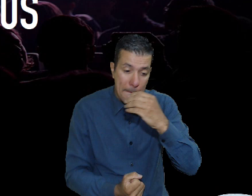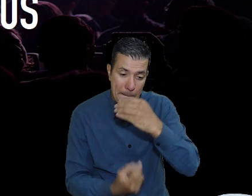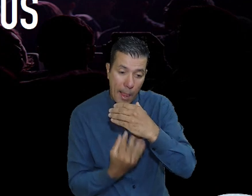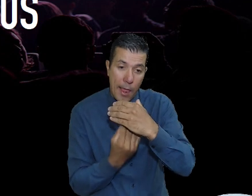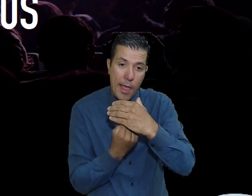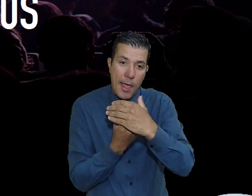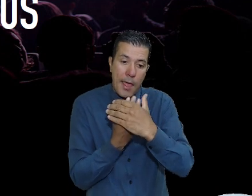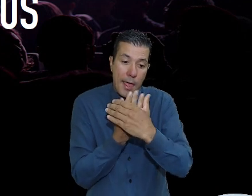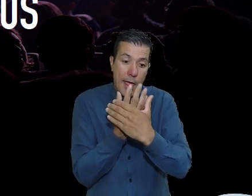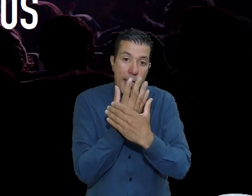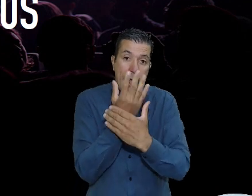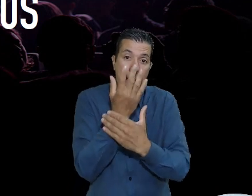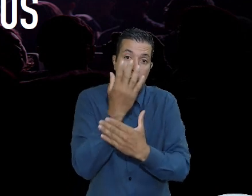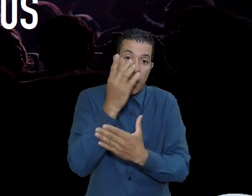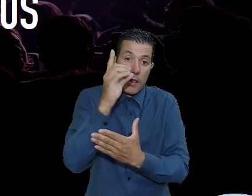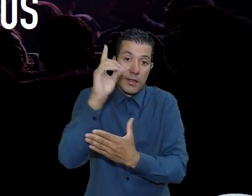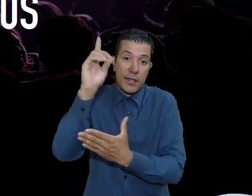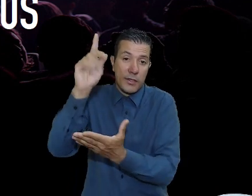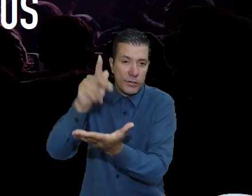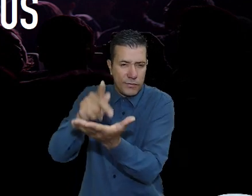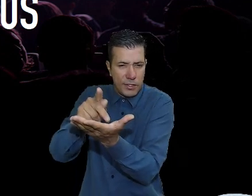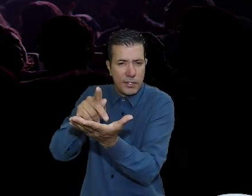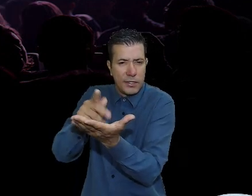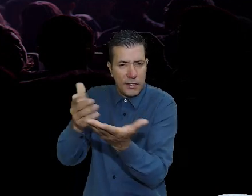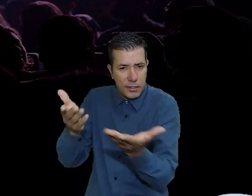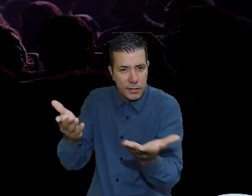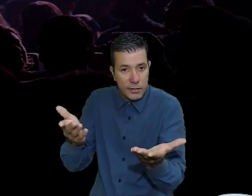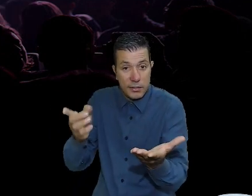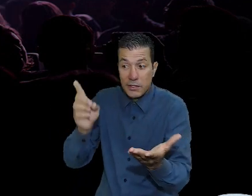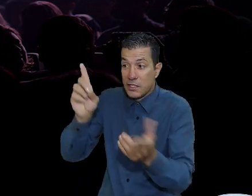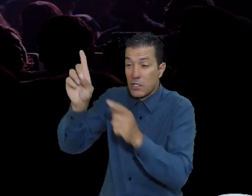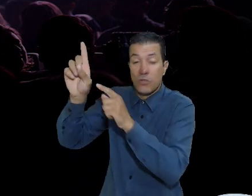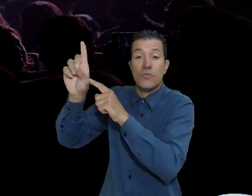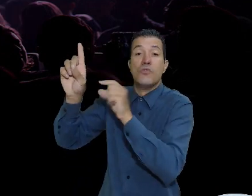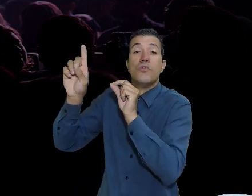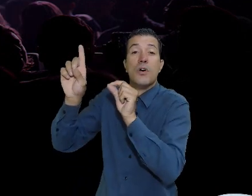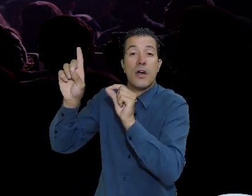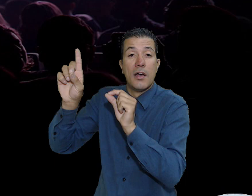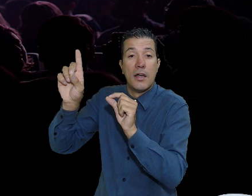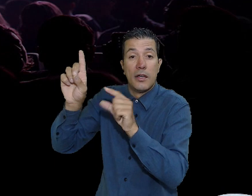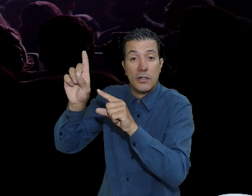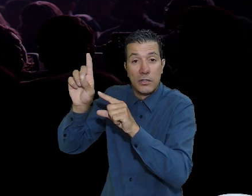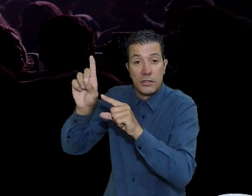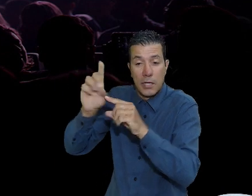Criador, o verdadeiro Deus. Eu sou a